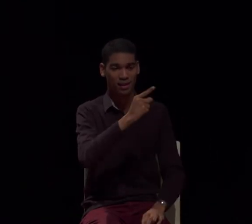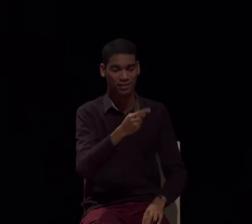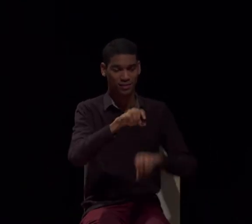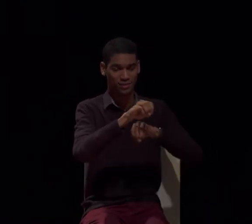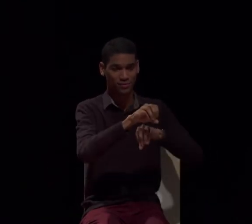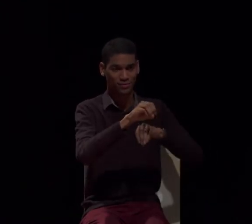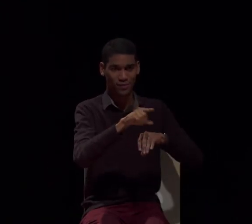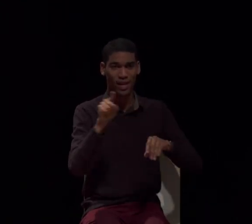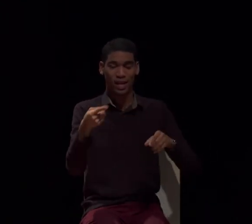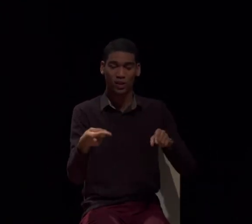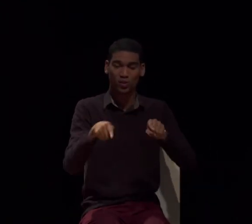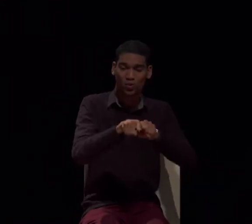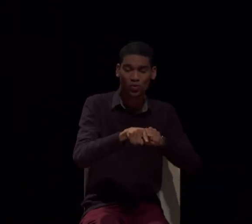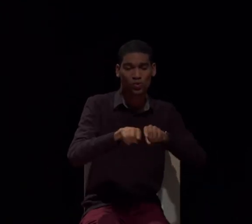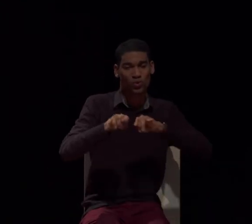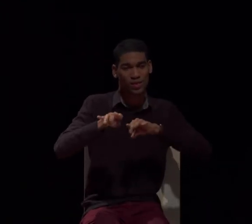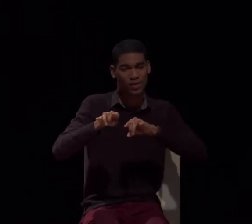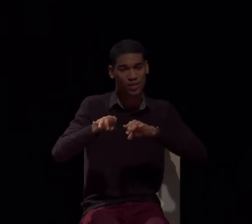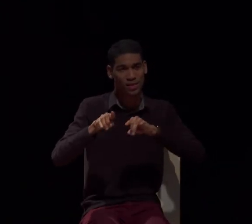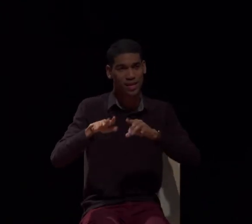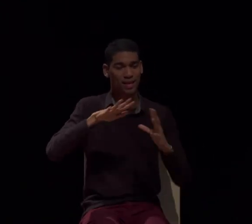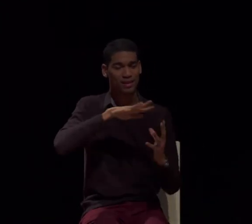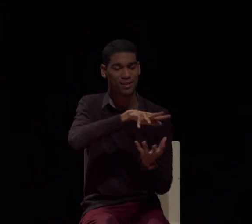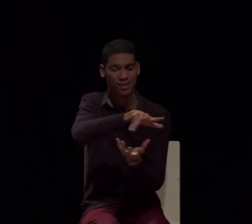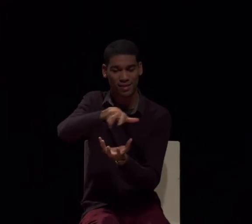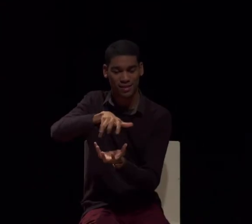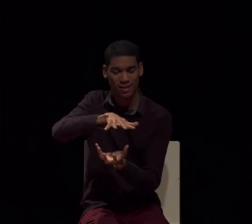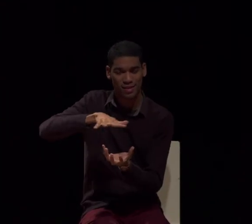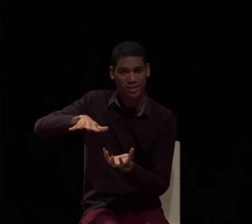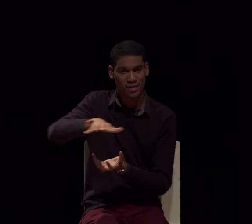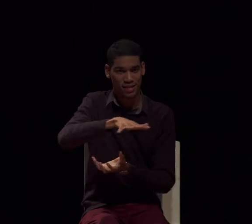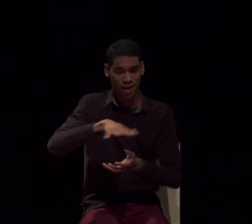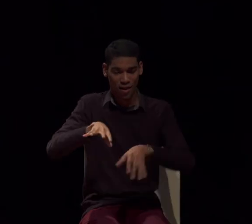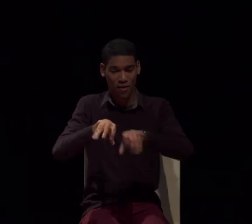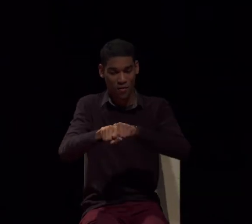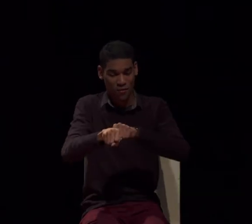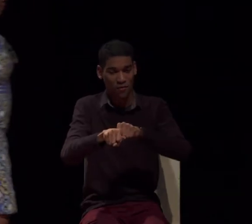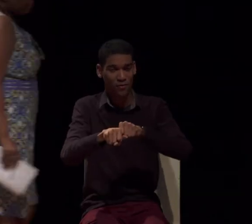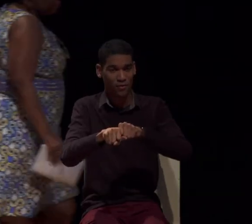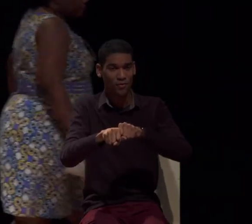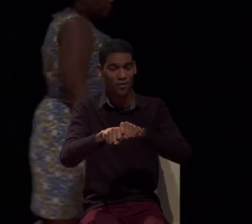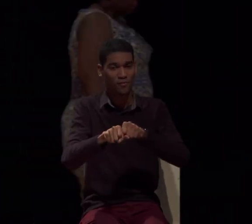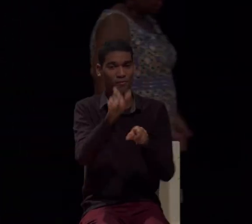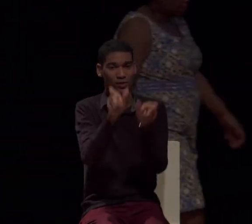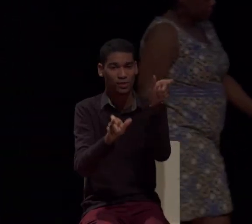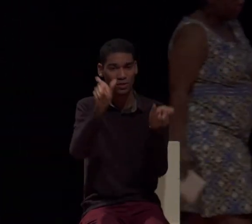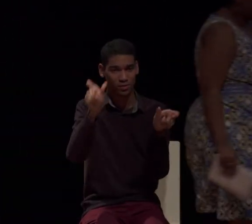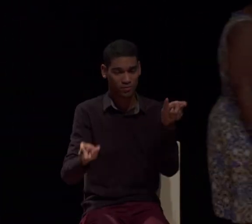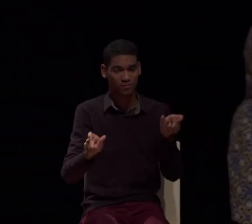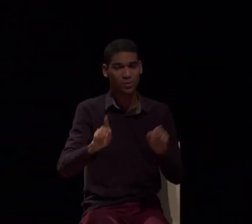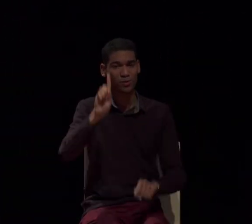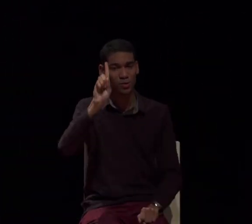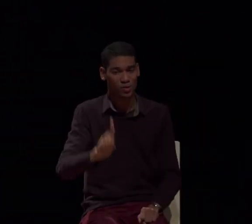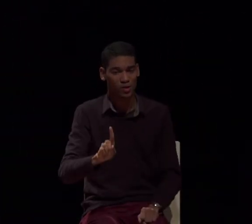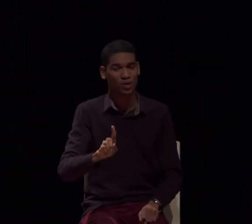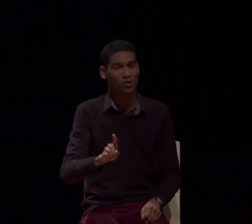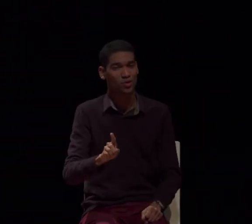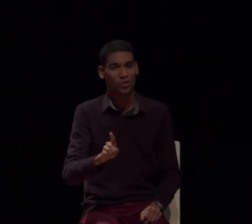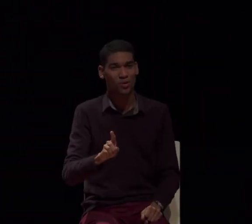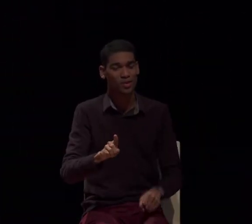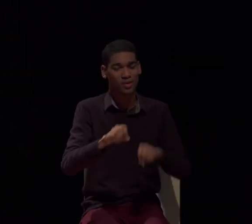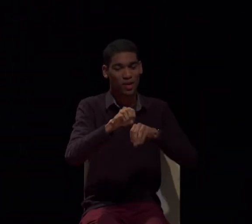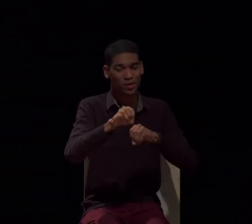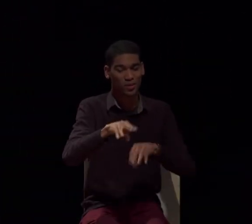em cooperação técnica internacional na área de formação de gestores educacionais em países africanos